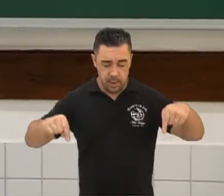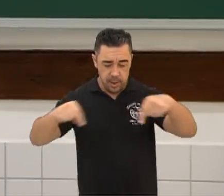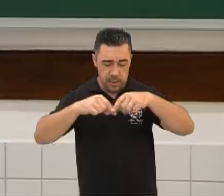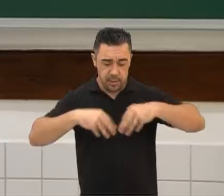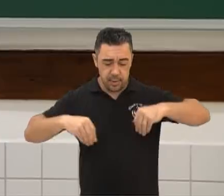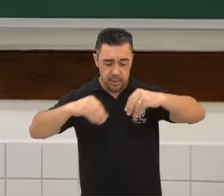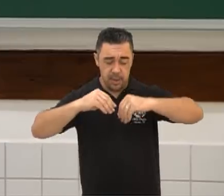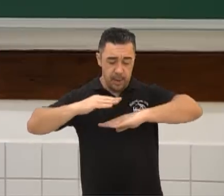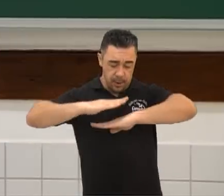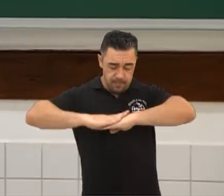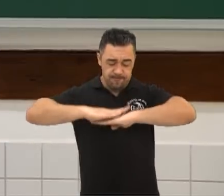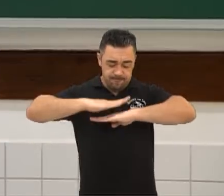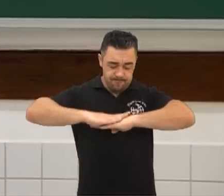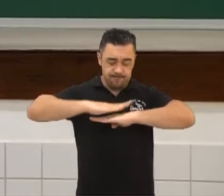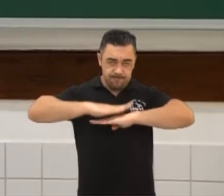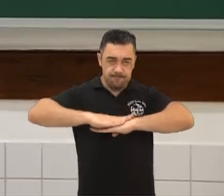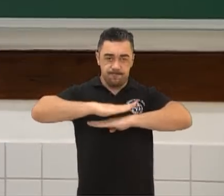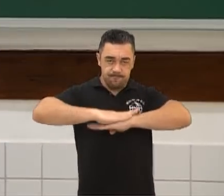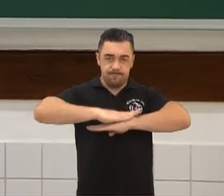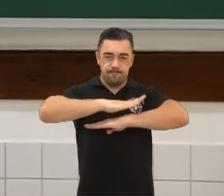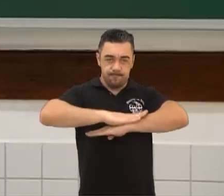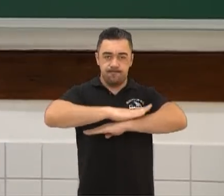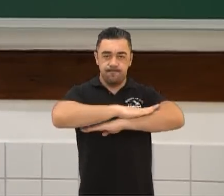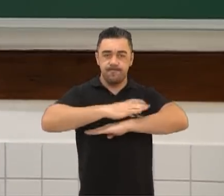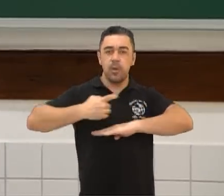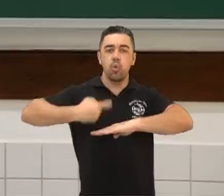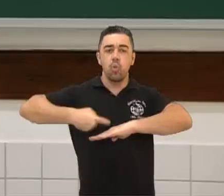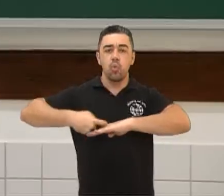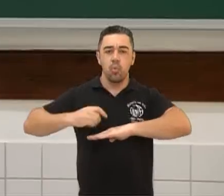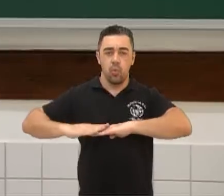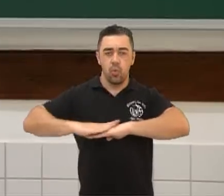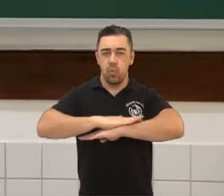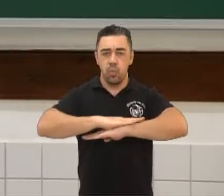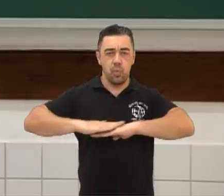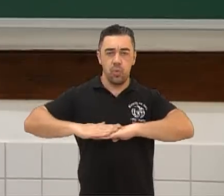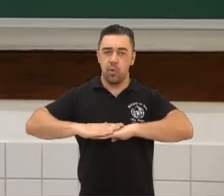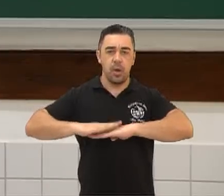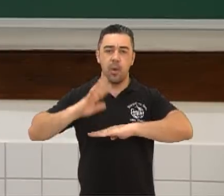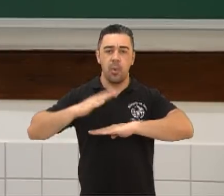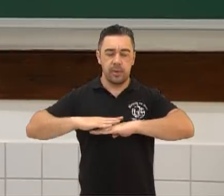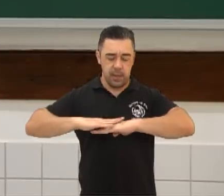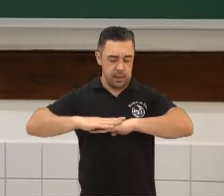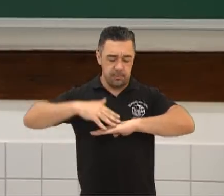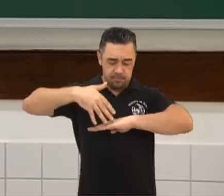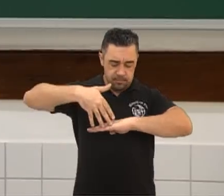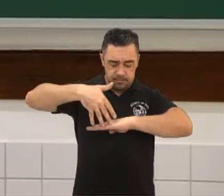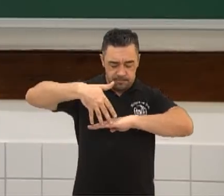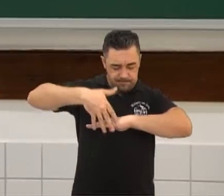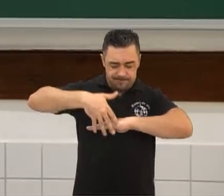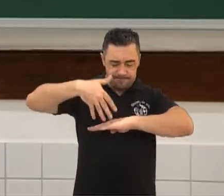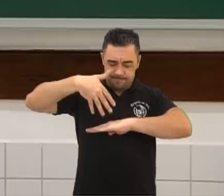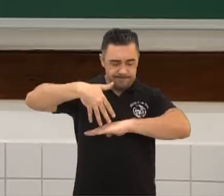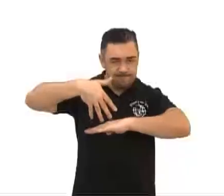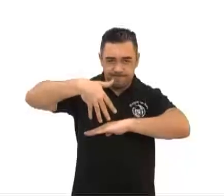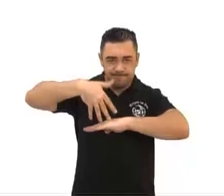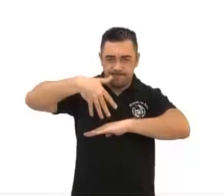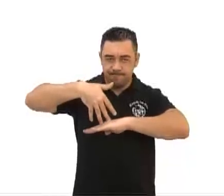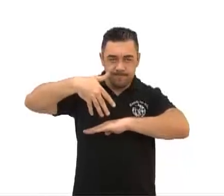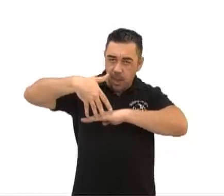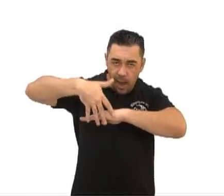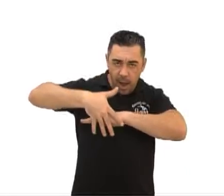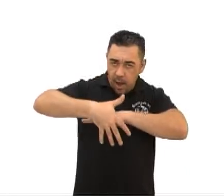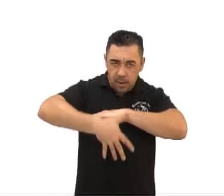as máquinas utilizadas ali na agricultura, elas causam compactação do solo.